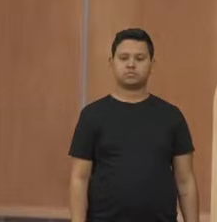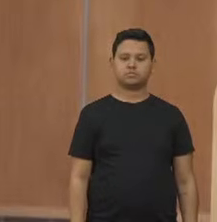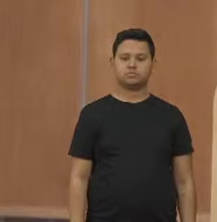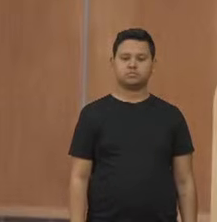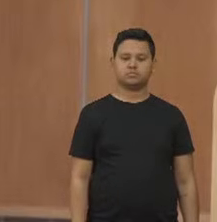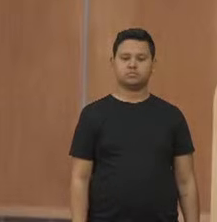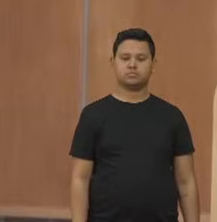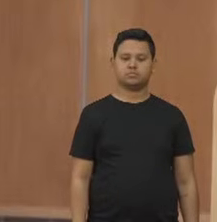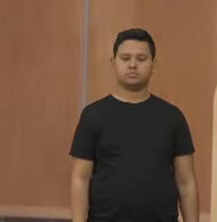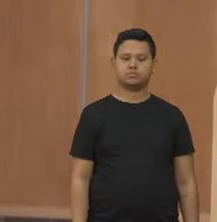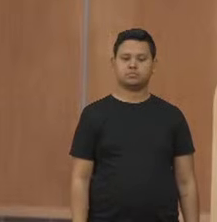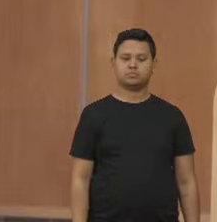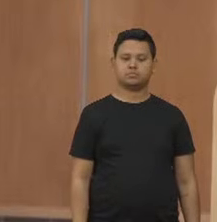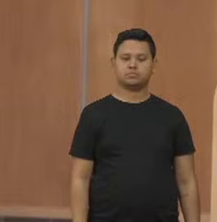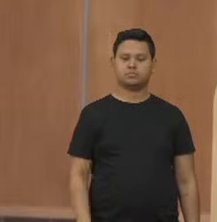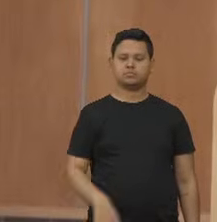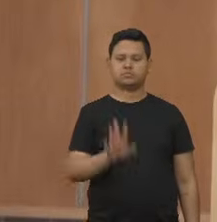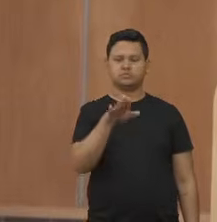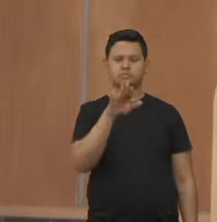quem